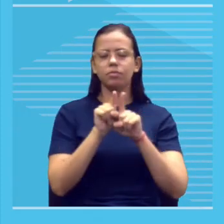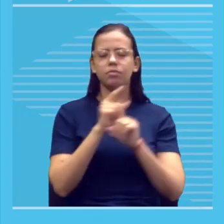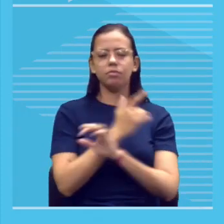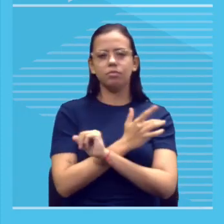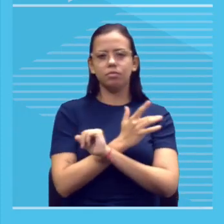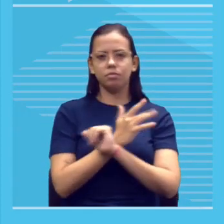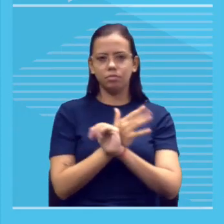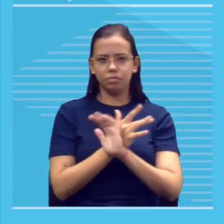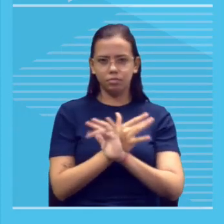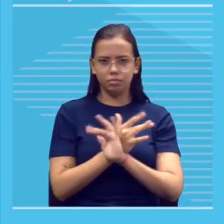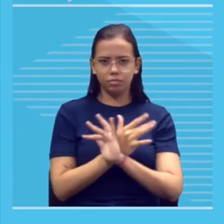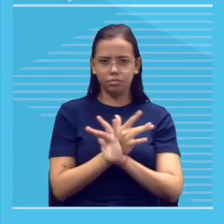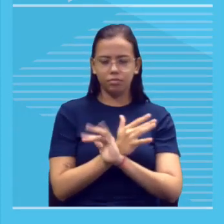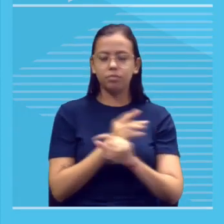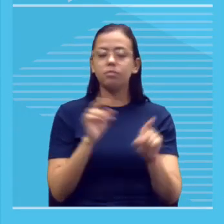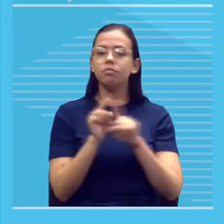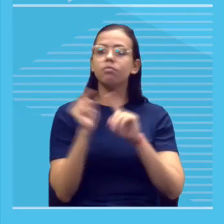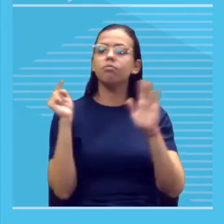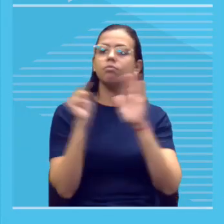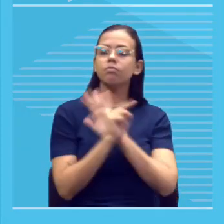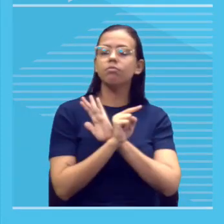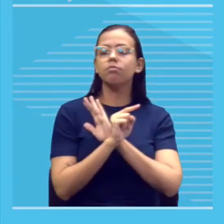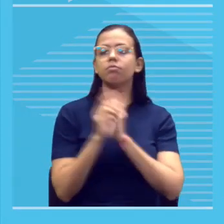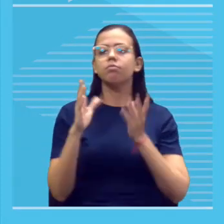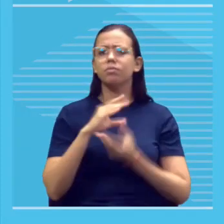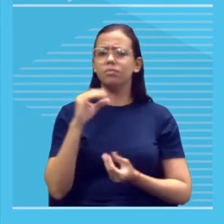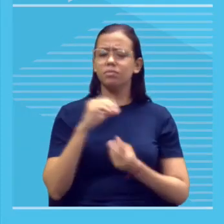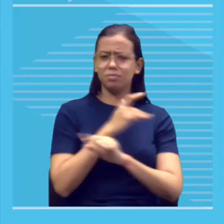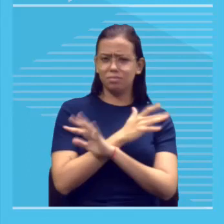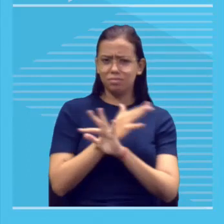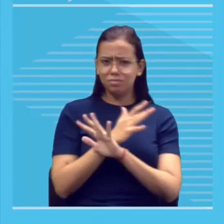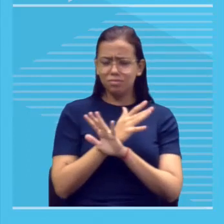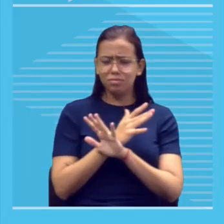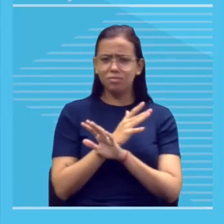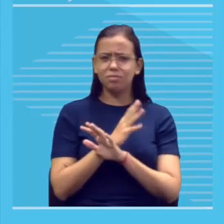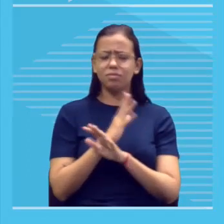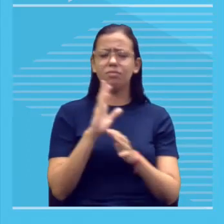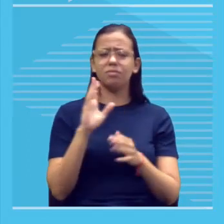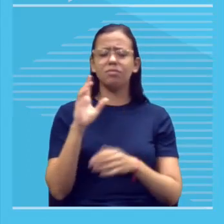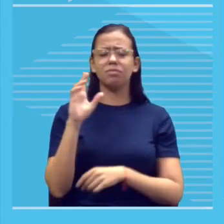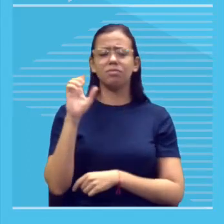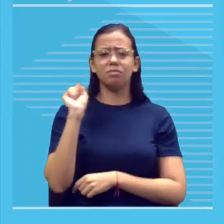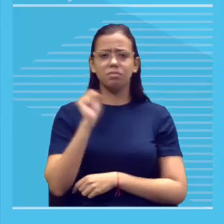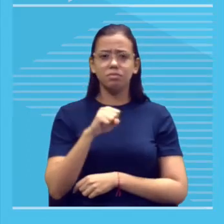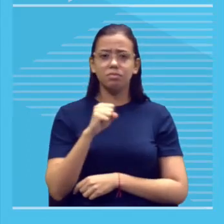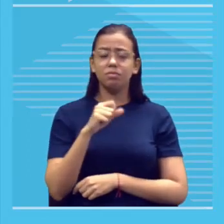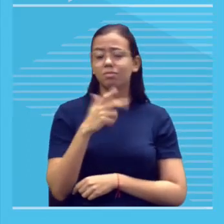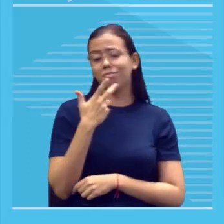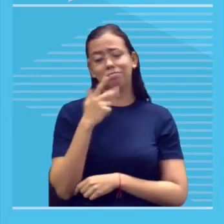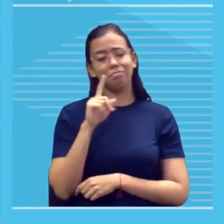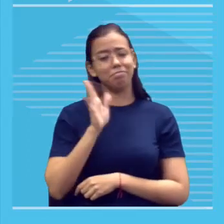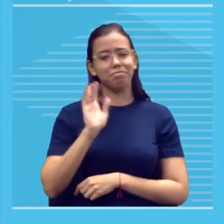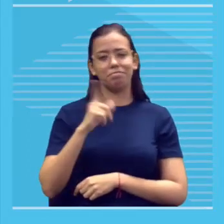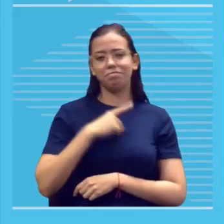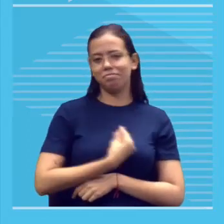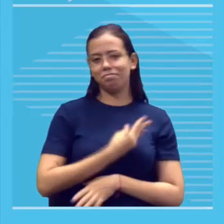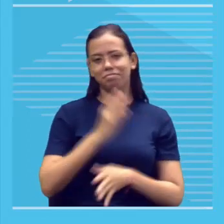né pergunta para os espíritos o purgatório existe o espírito fala Olha você já está nele